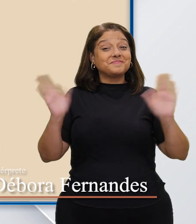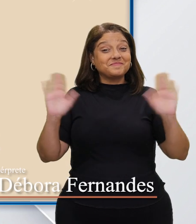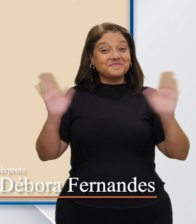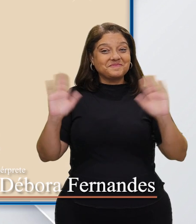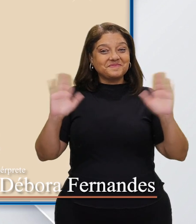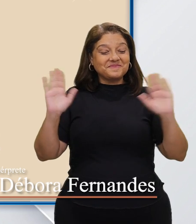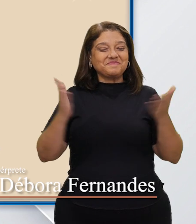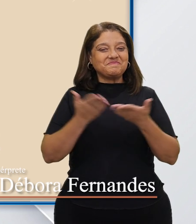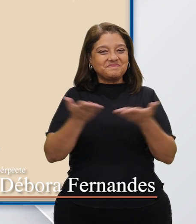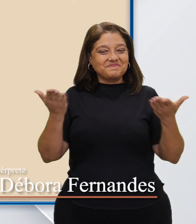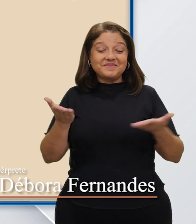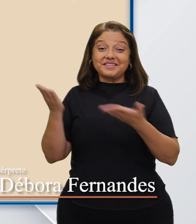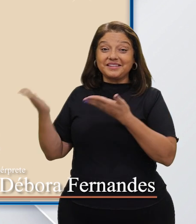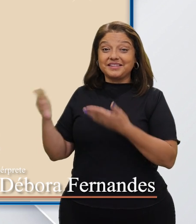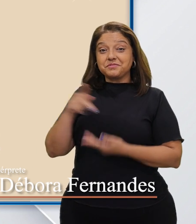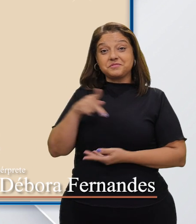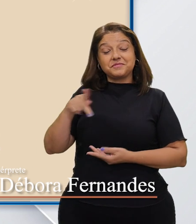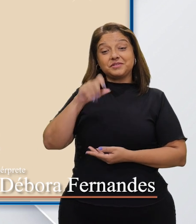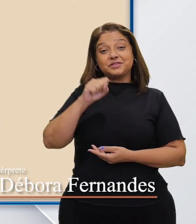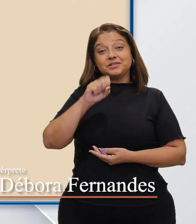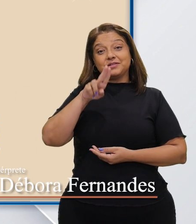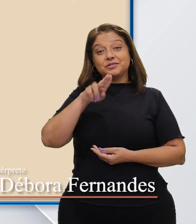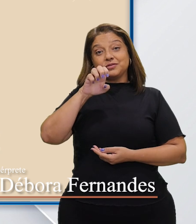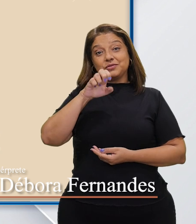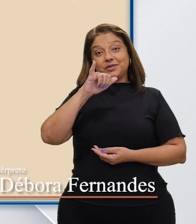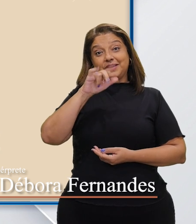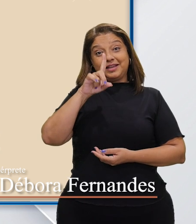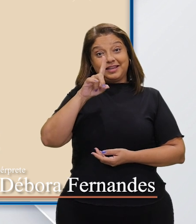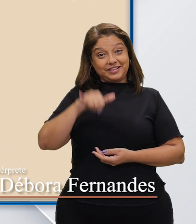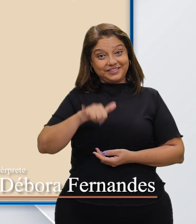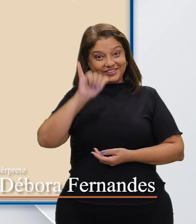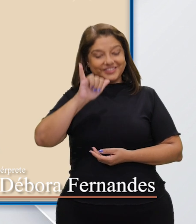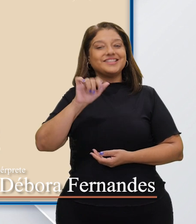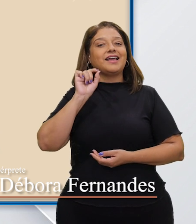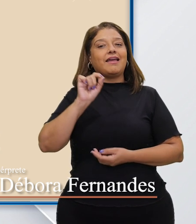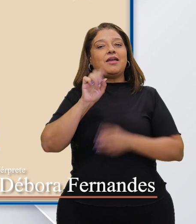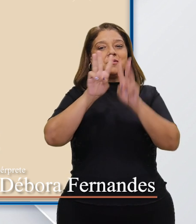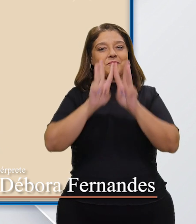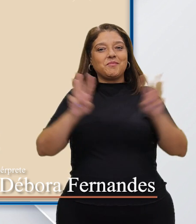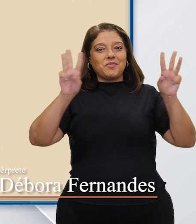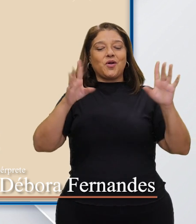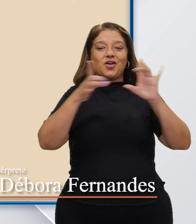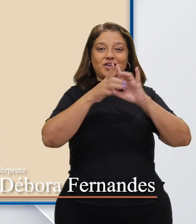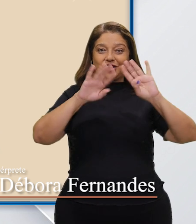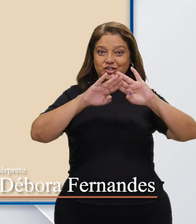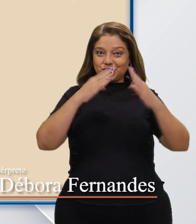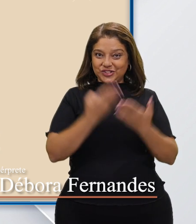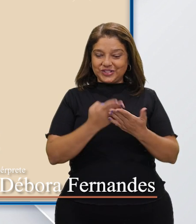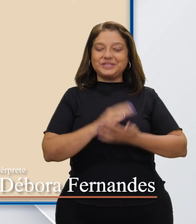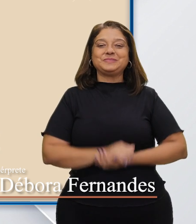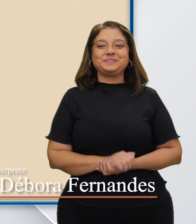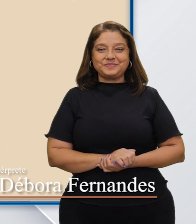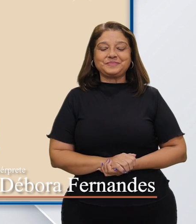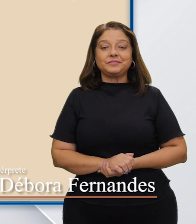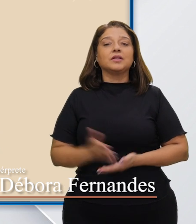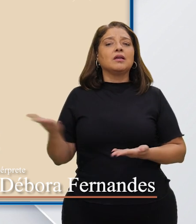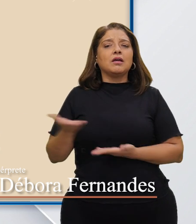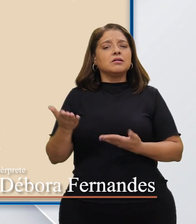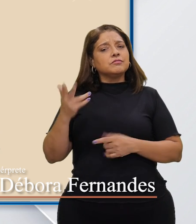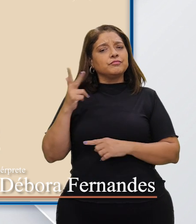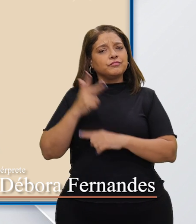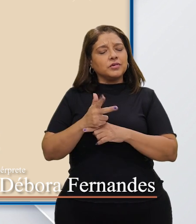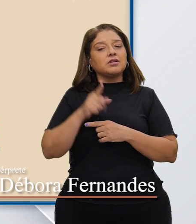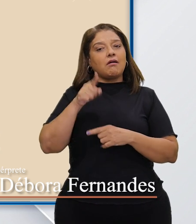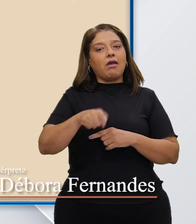Olá, pessoal! Eu sou a professora Sueide Lourencio, do portal Conexão Escola. Este vídeo